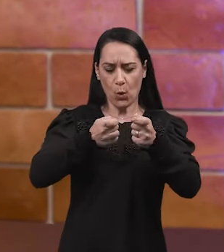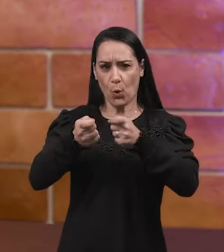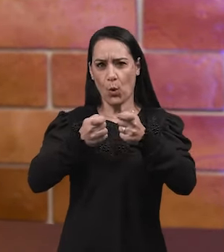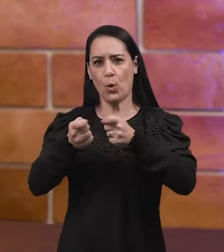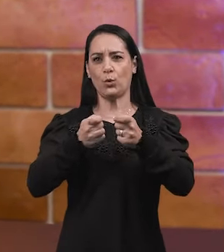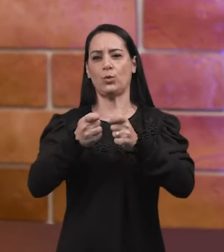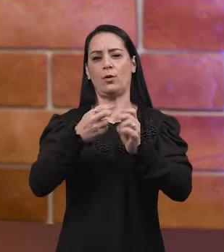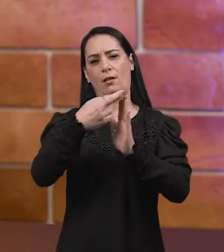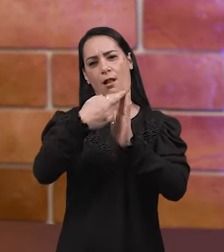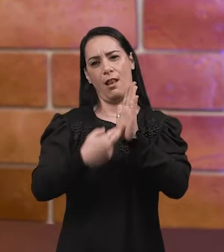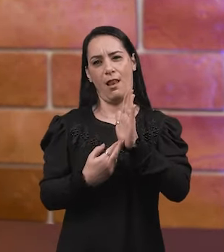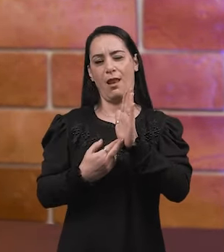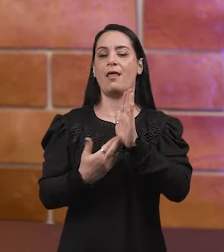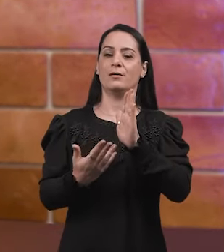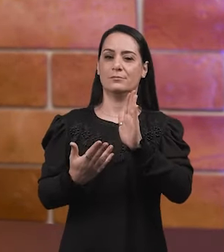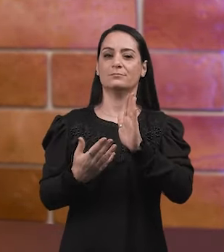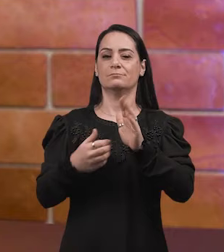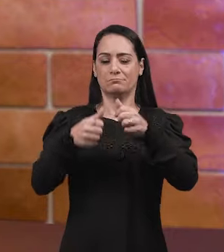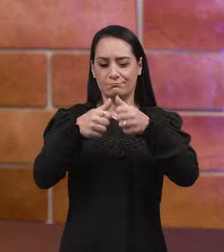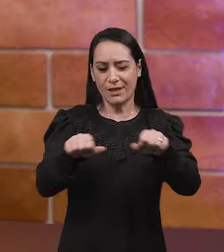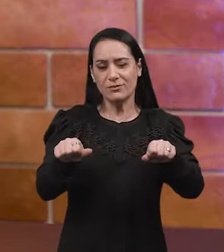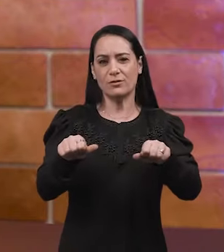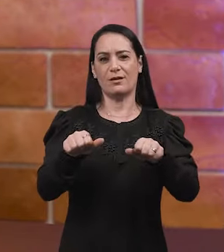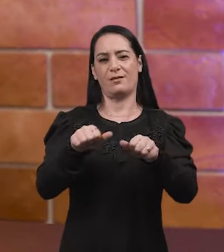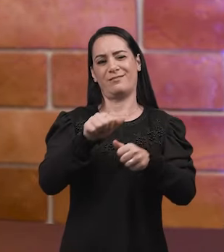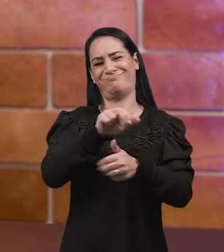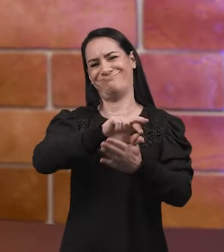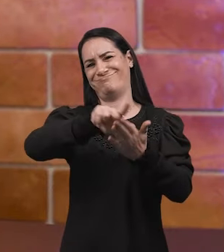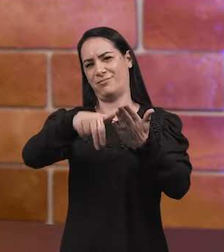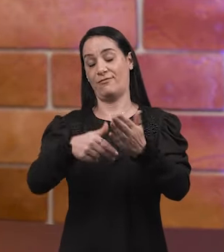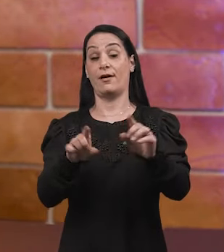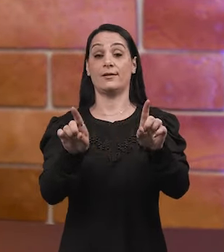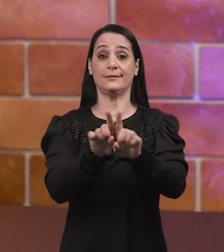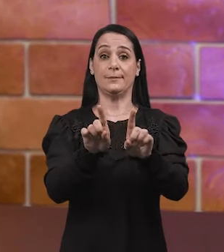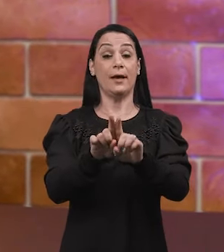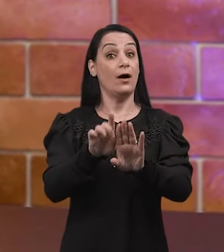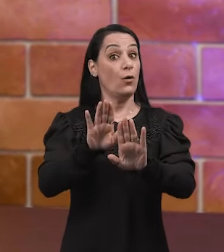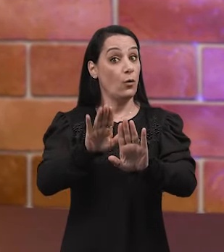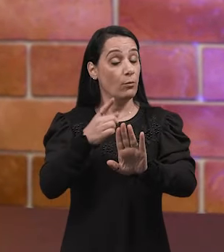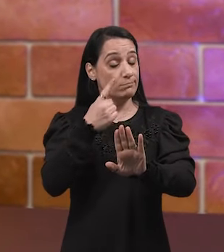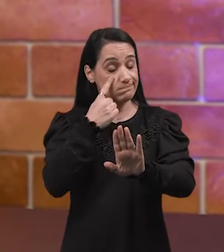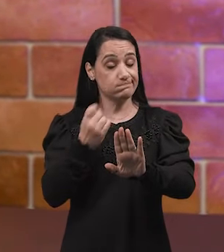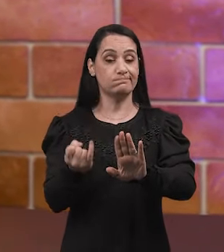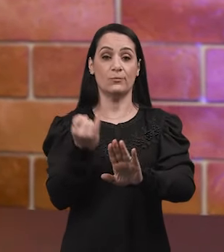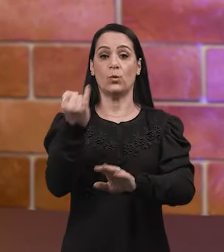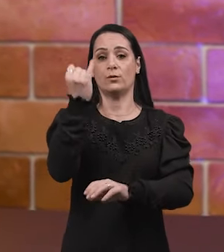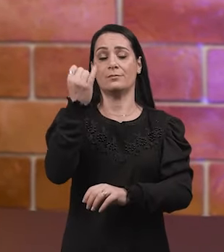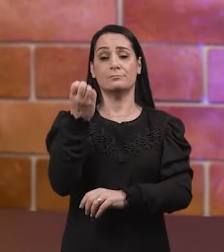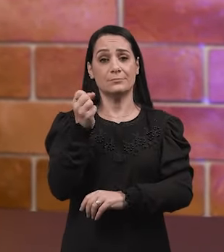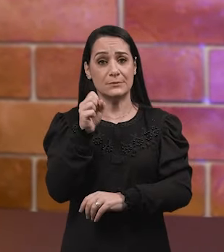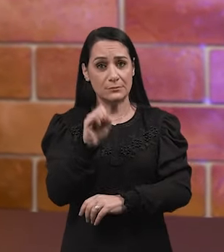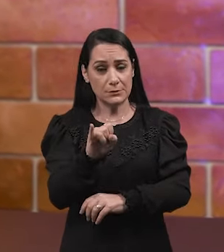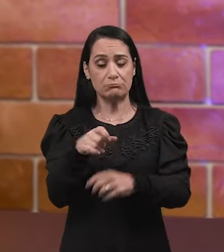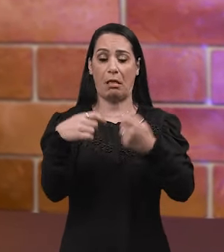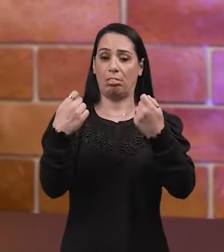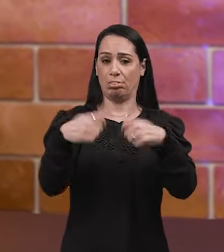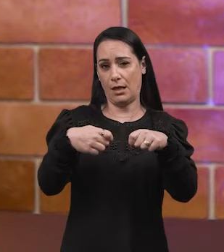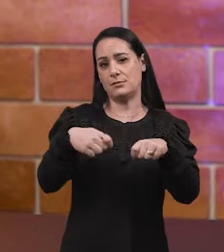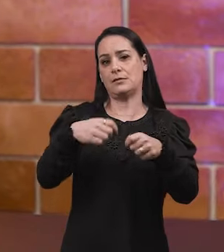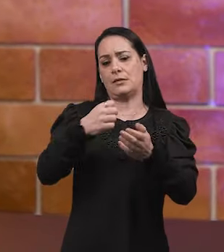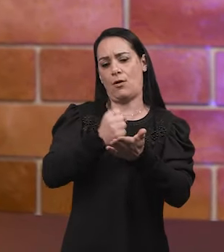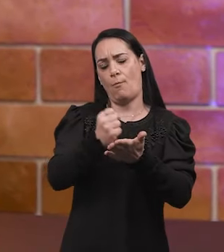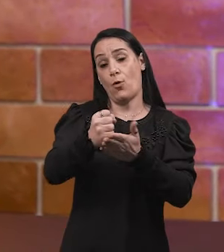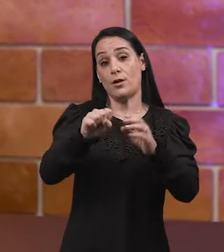controle de inventário, consulta de preços, impressão de etiquetas e várias outras. Ah, super importante, hein? Se você tem a